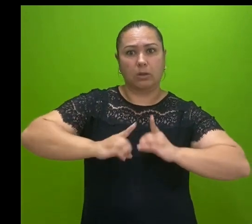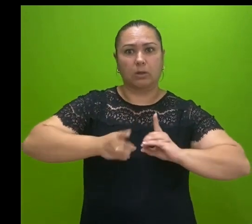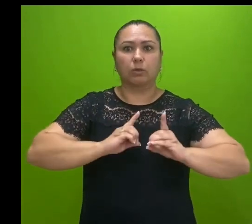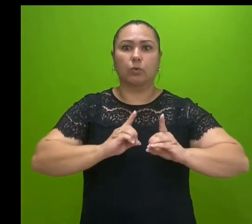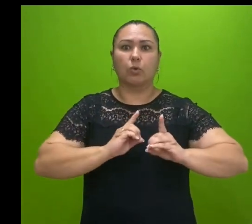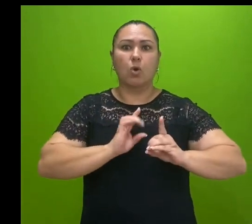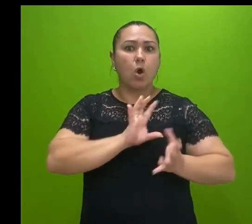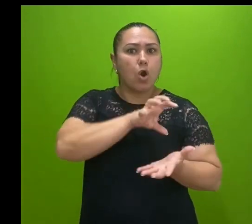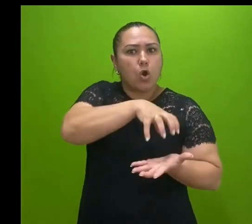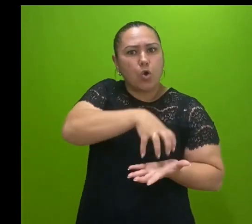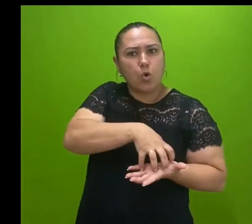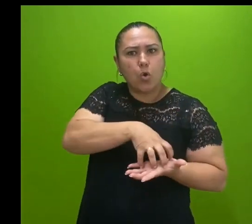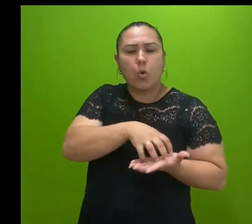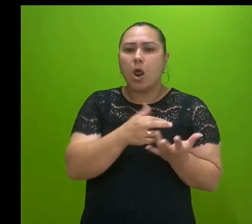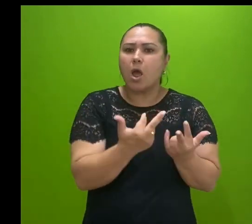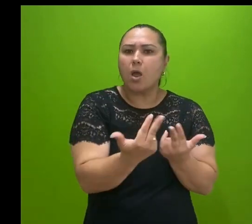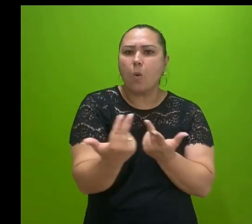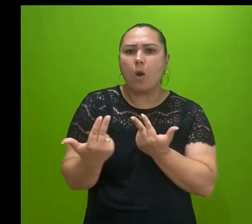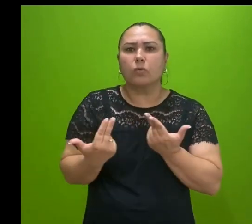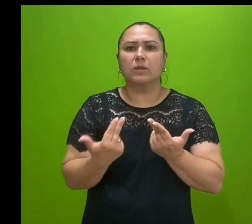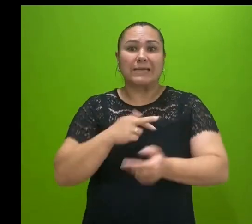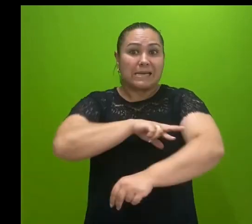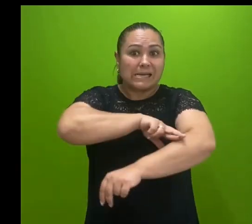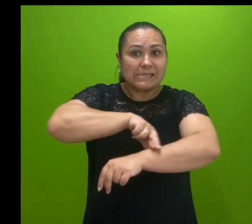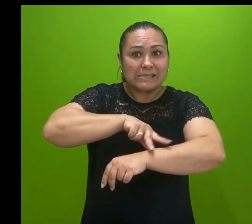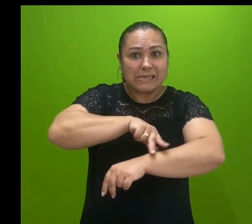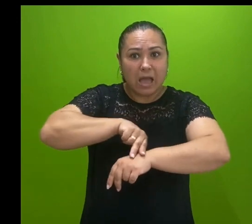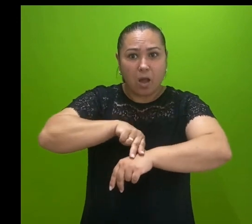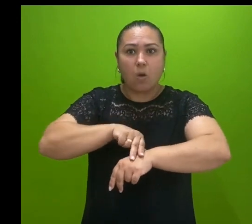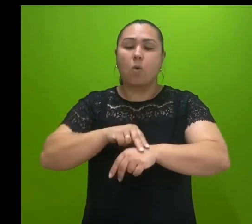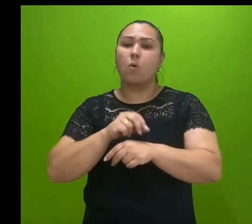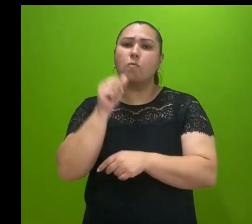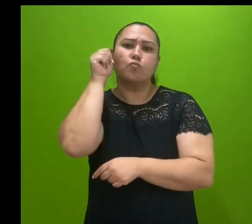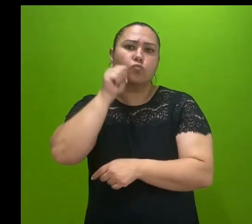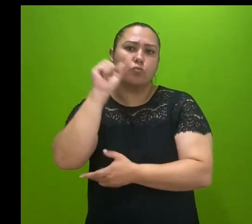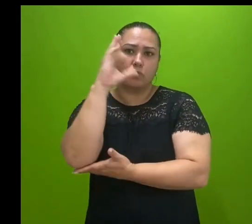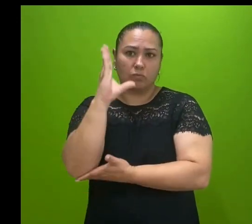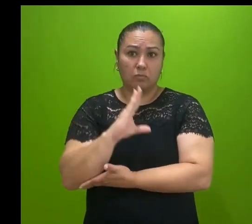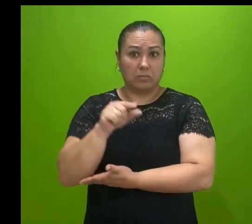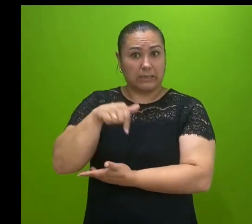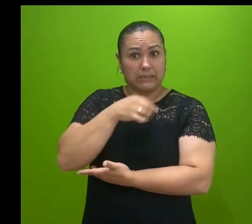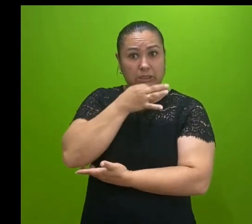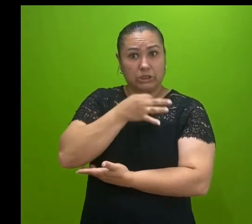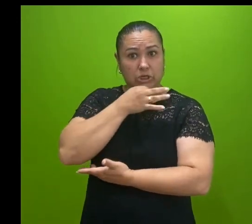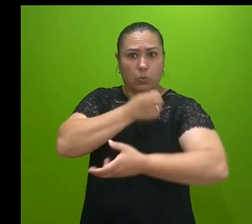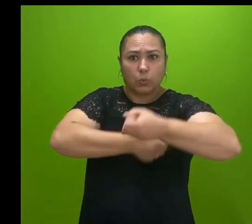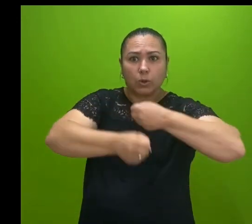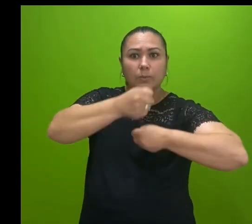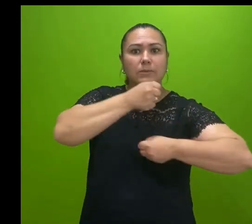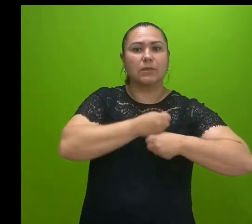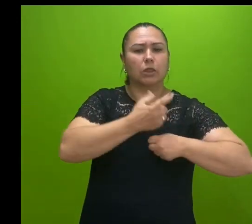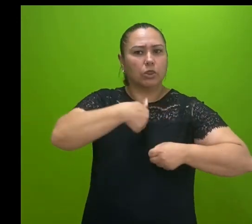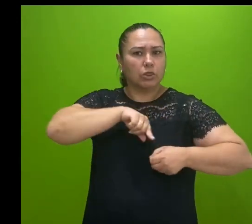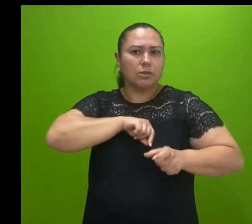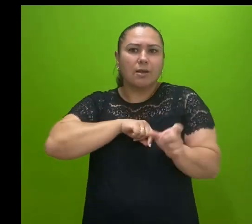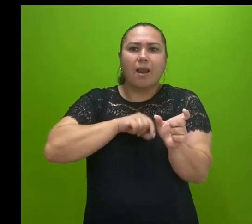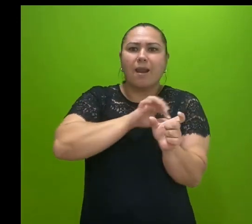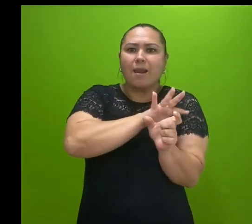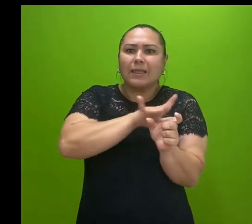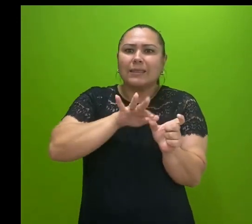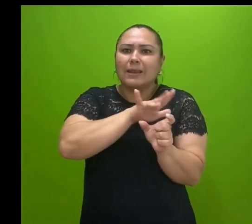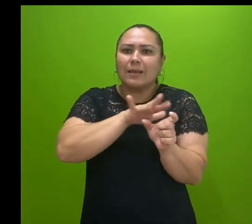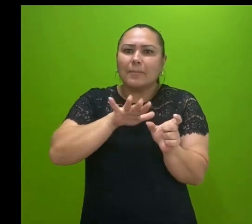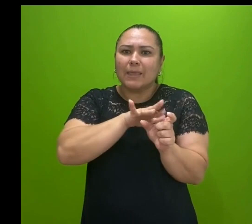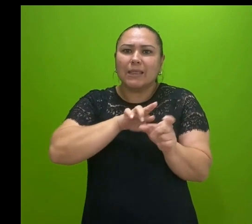também sou coordenadora do Núcleo de Igualdade Racial do Mulheres do Brasil aqui em Caxias do Sul. E ano